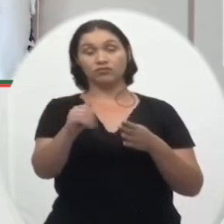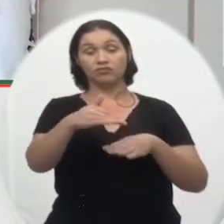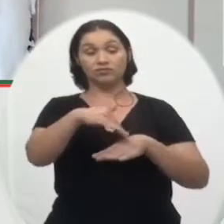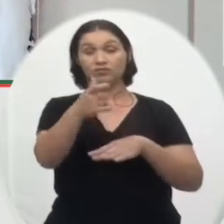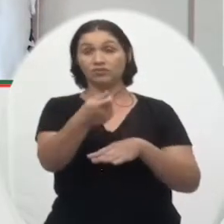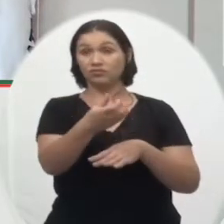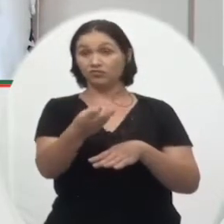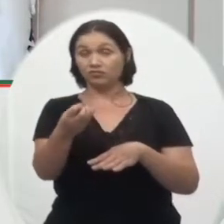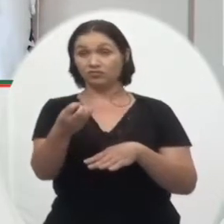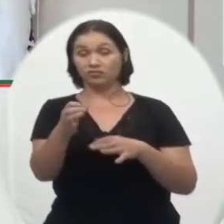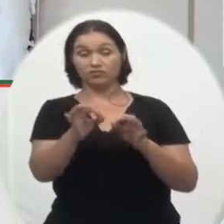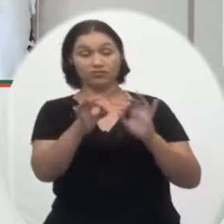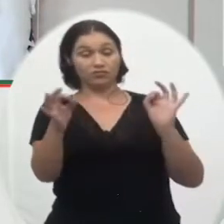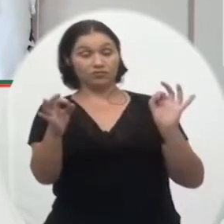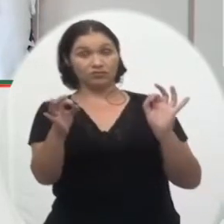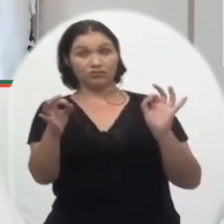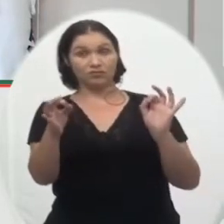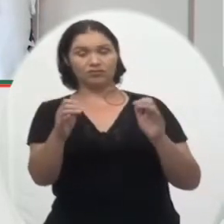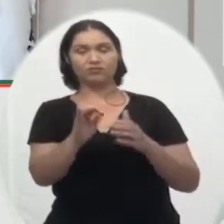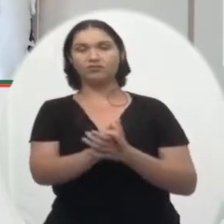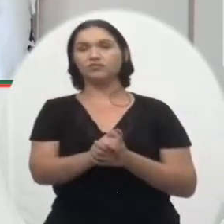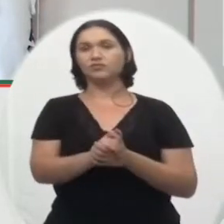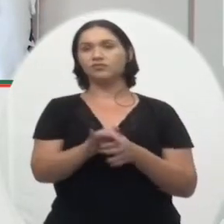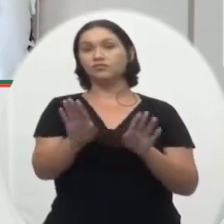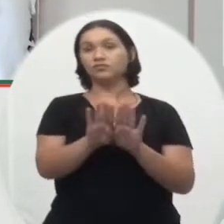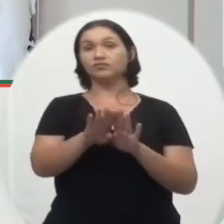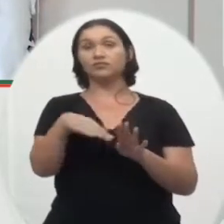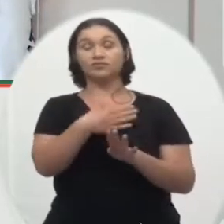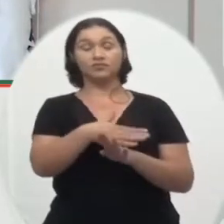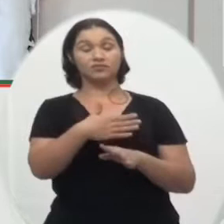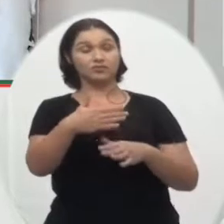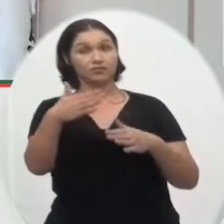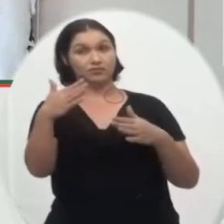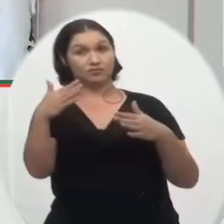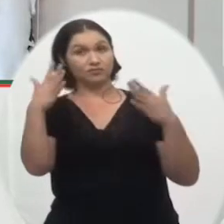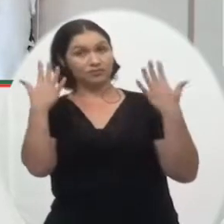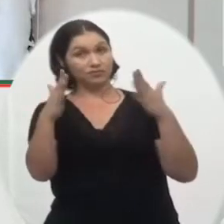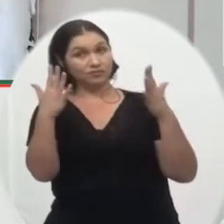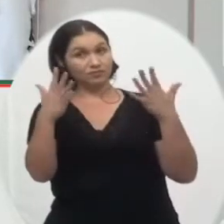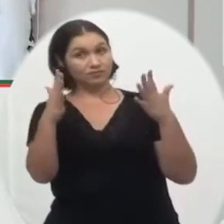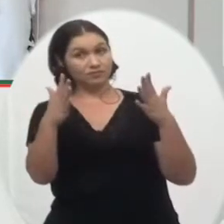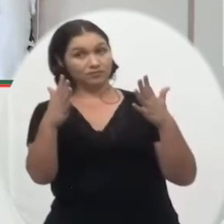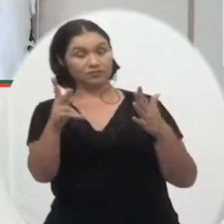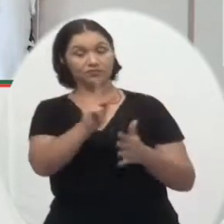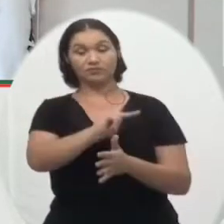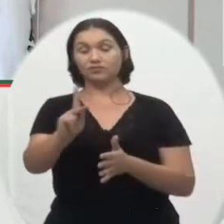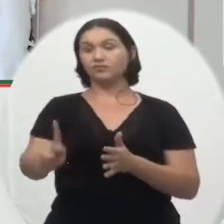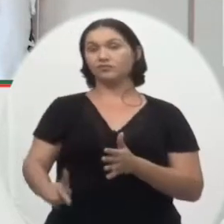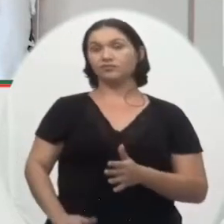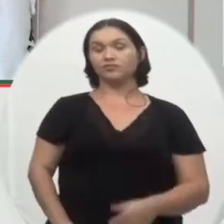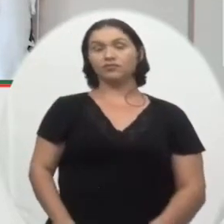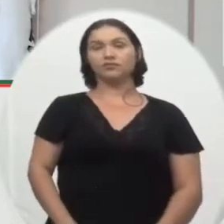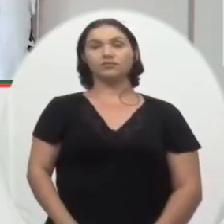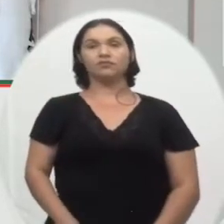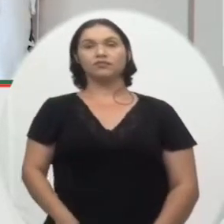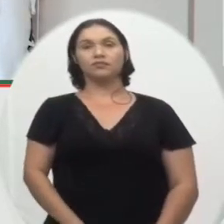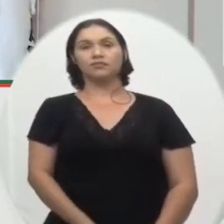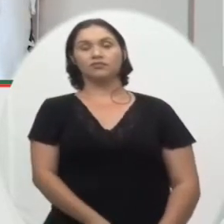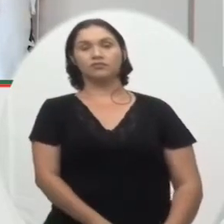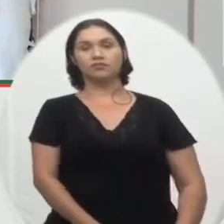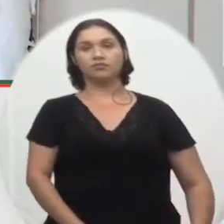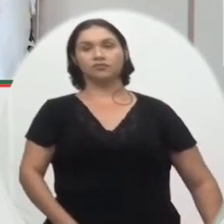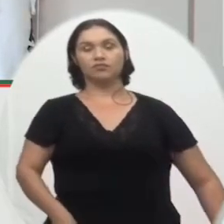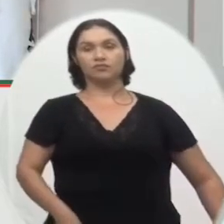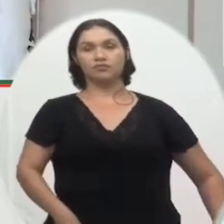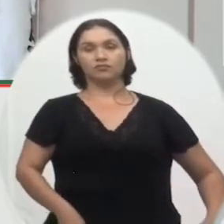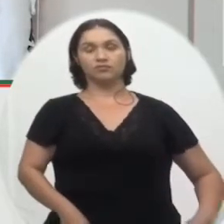os parabéns ao nosso presidente da associação, que coordena a saúde, seu João Cardoso, que